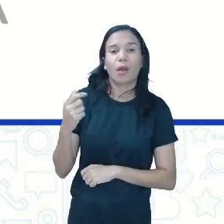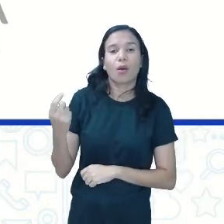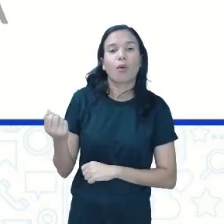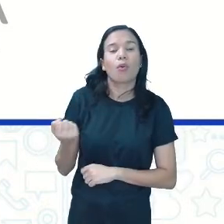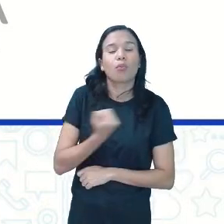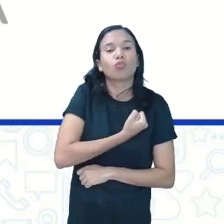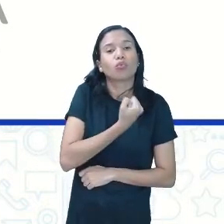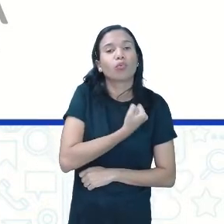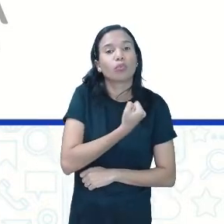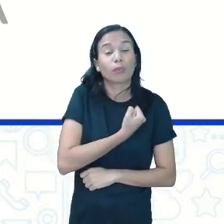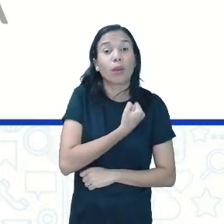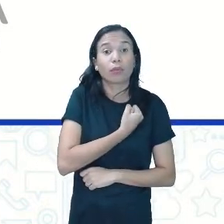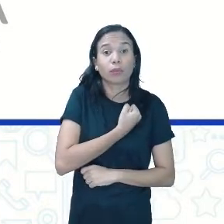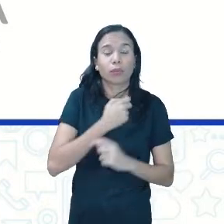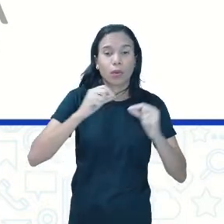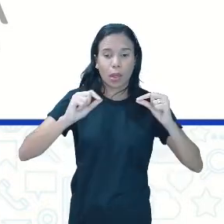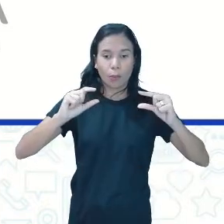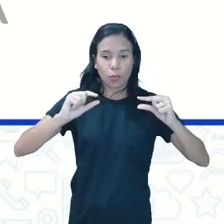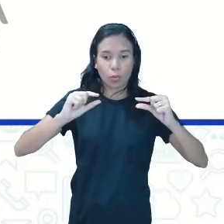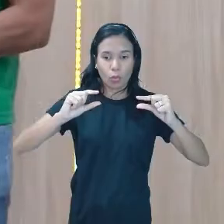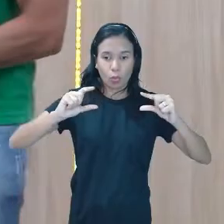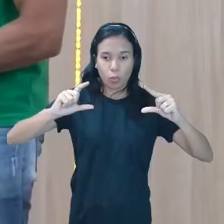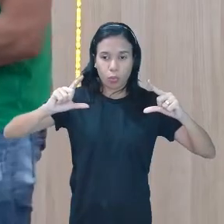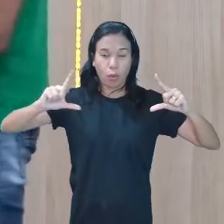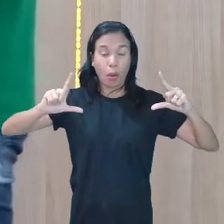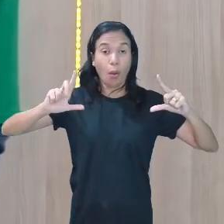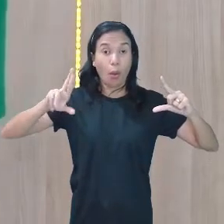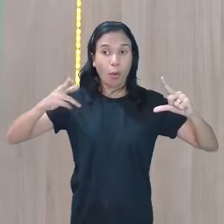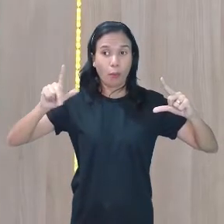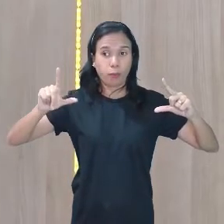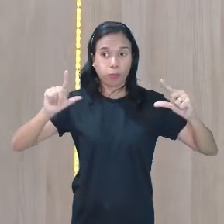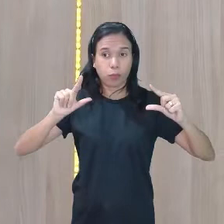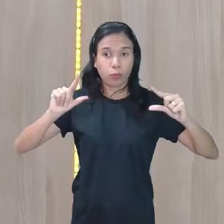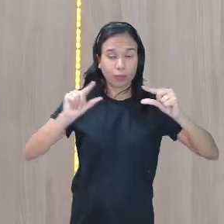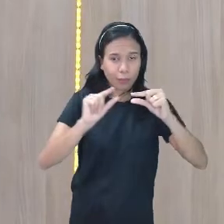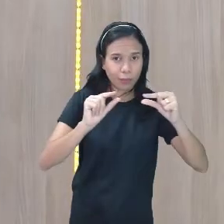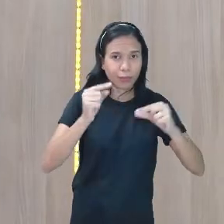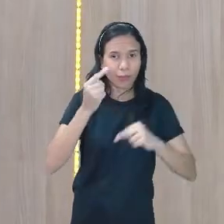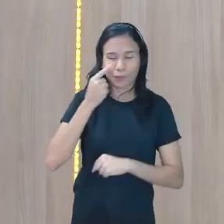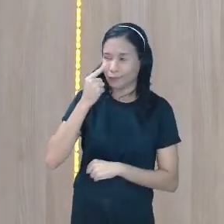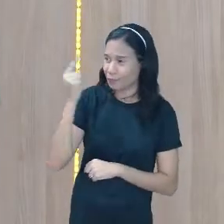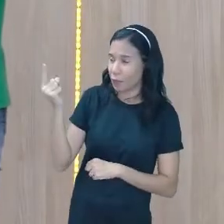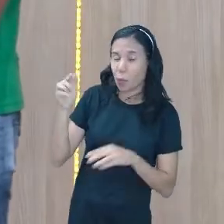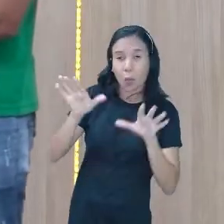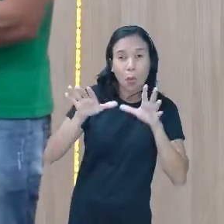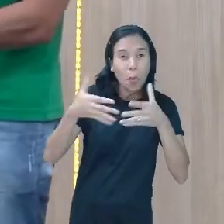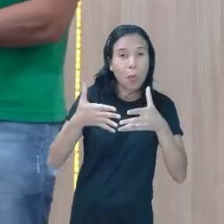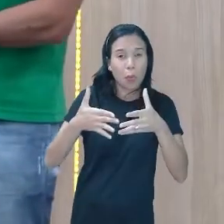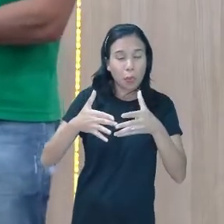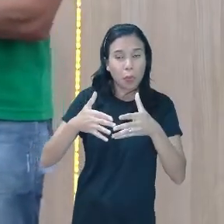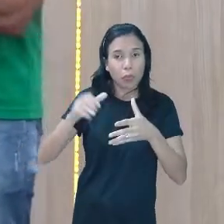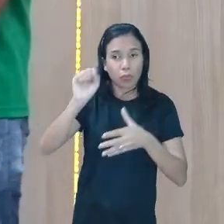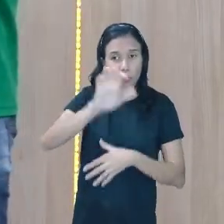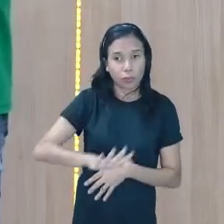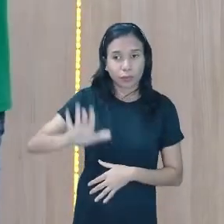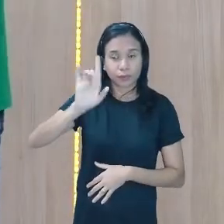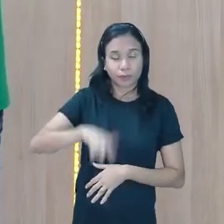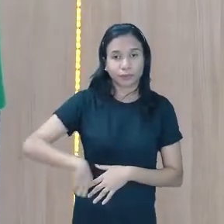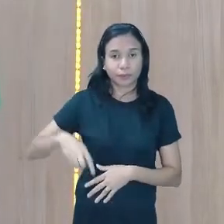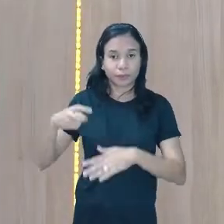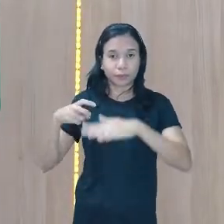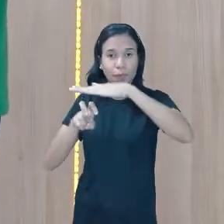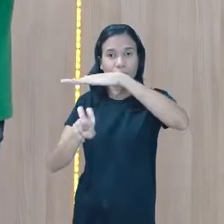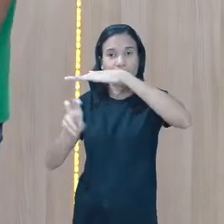eles foram aumentados na mesma proporção. Pode notar que aqui o grupo total eram de